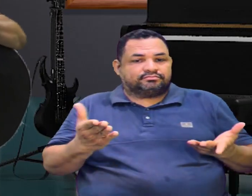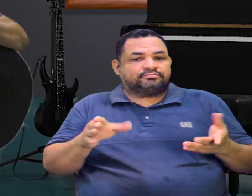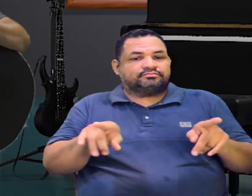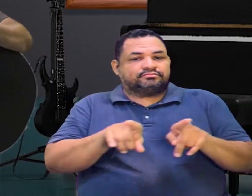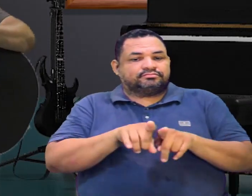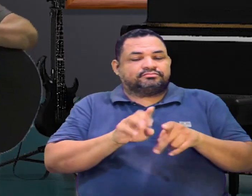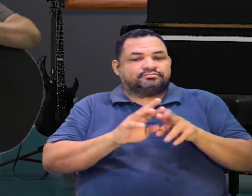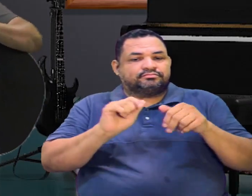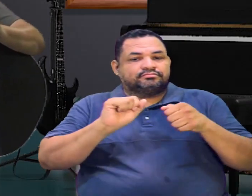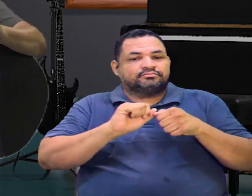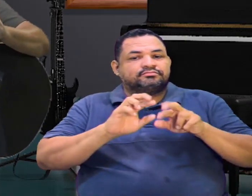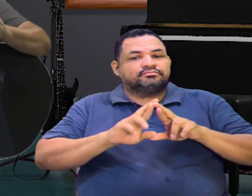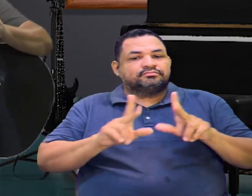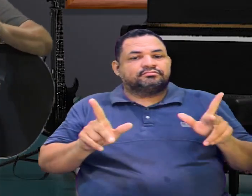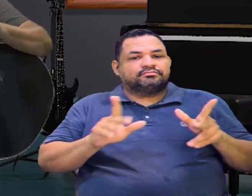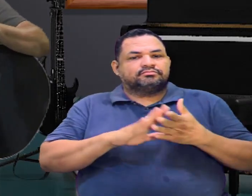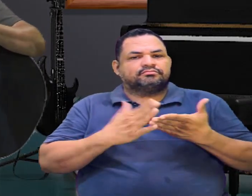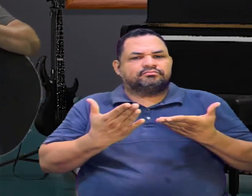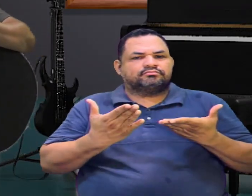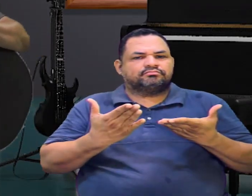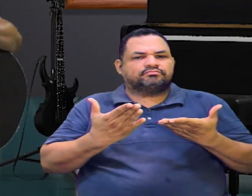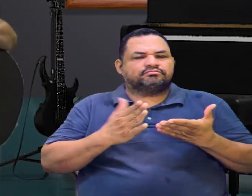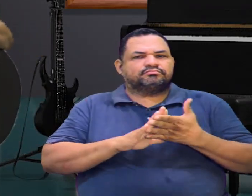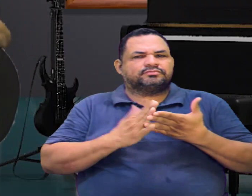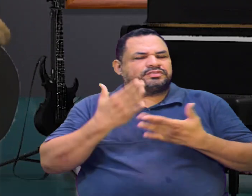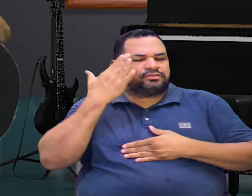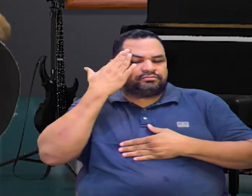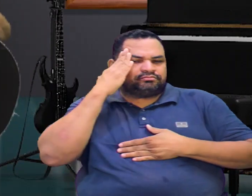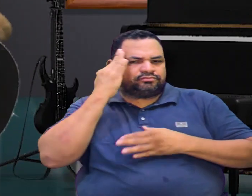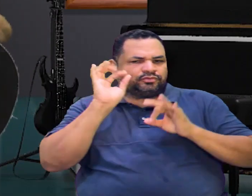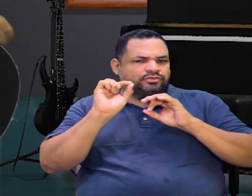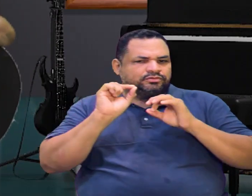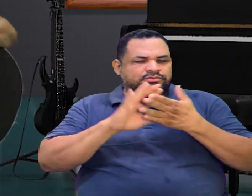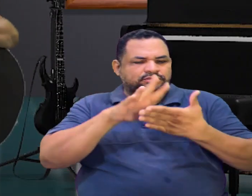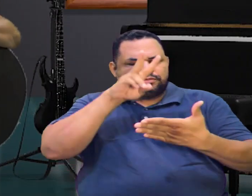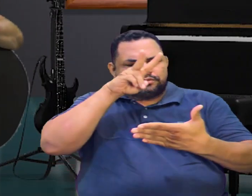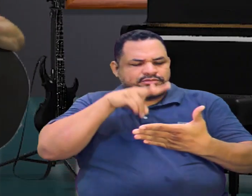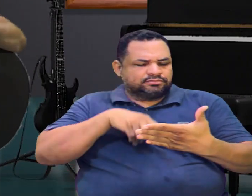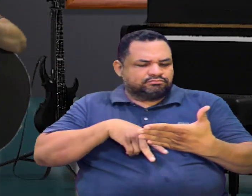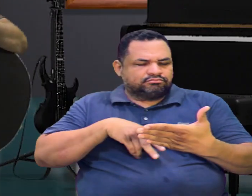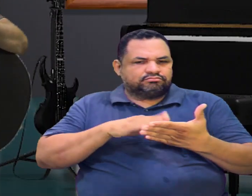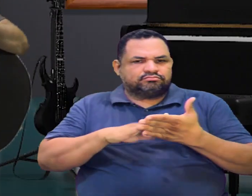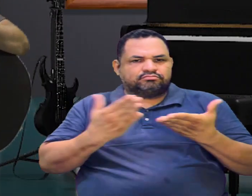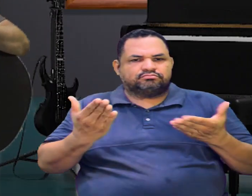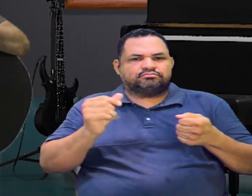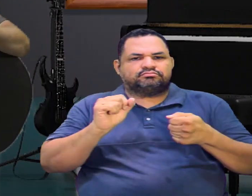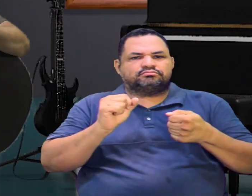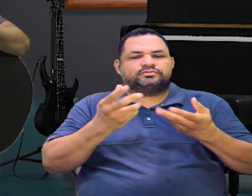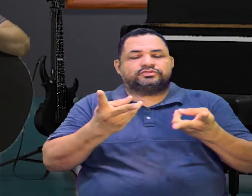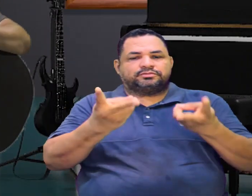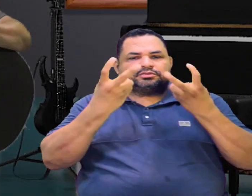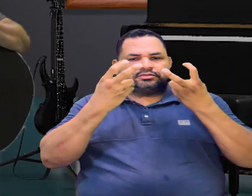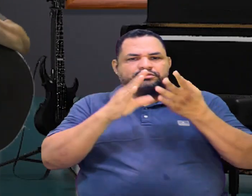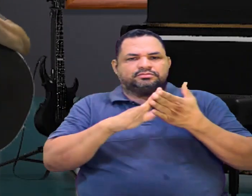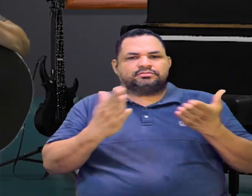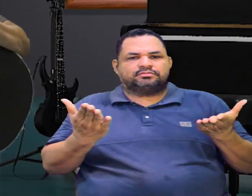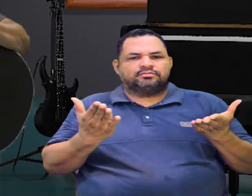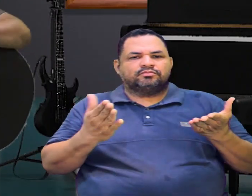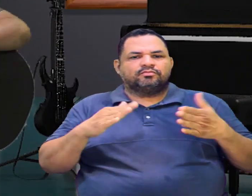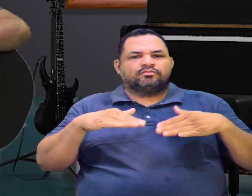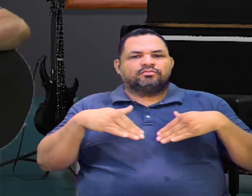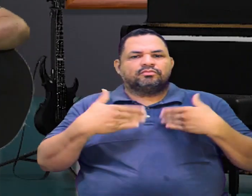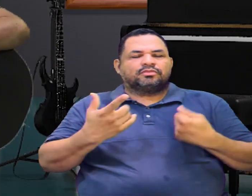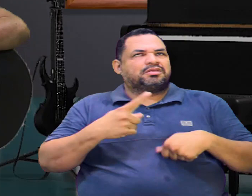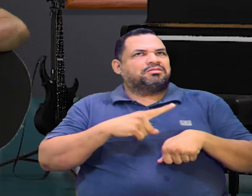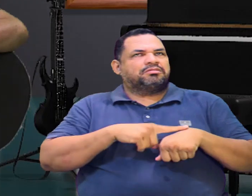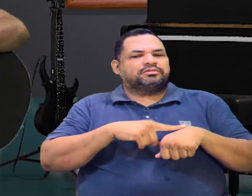faz diferença. De algum modo, seja com o seu entendimento, com a sua leitura, você vai fazer diferença. Uma hora